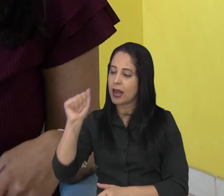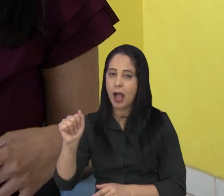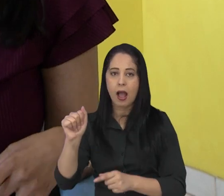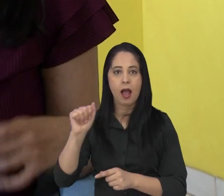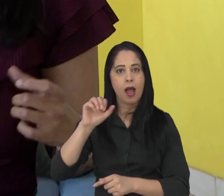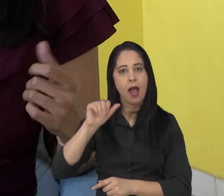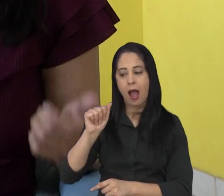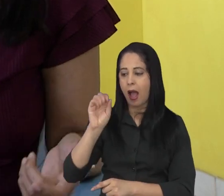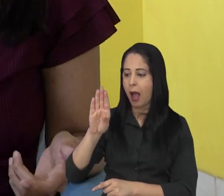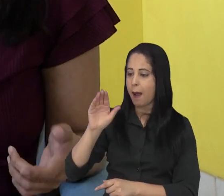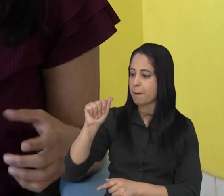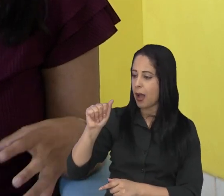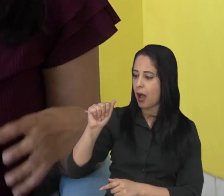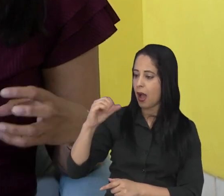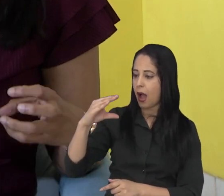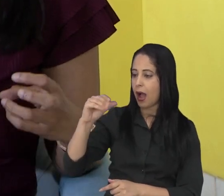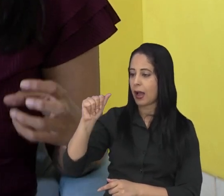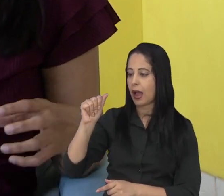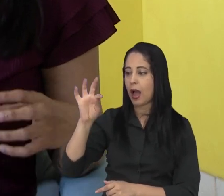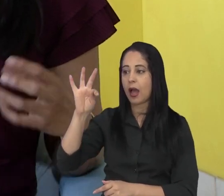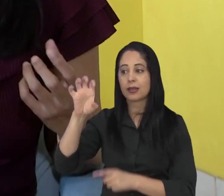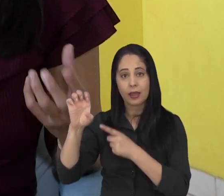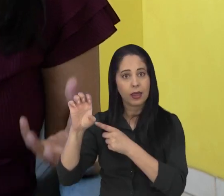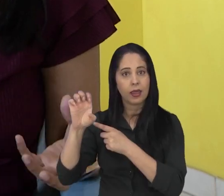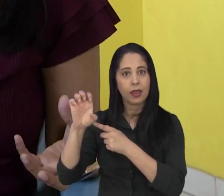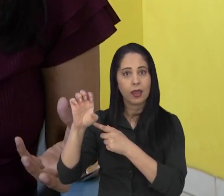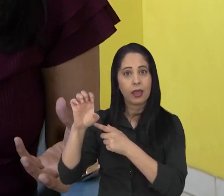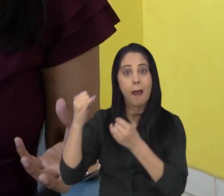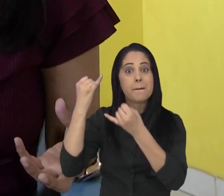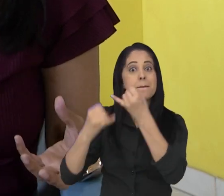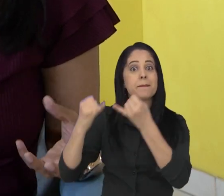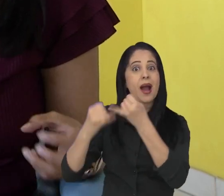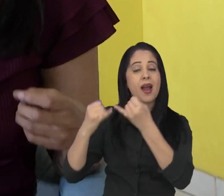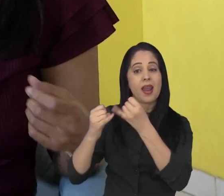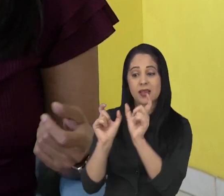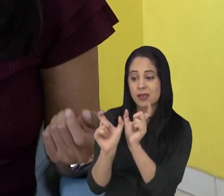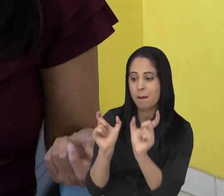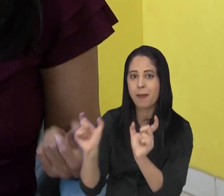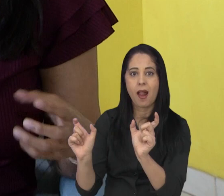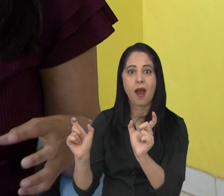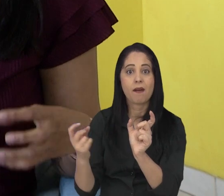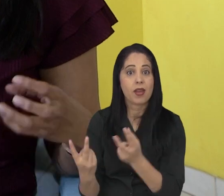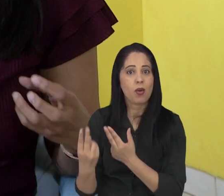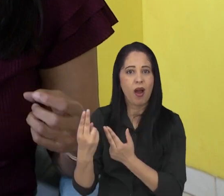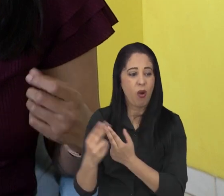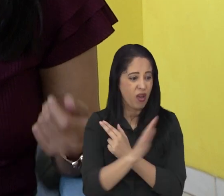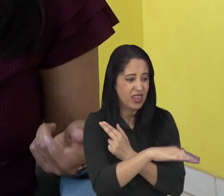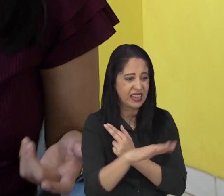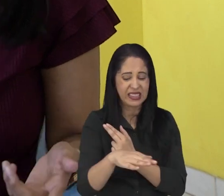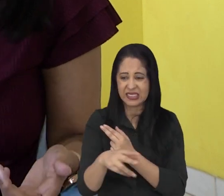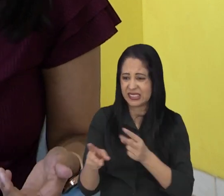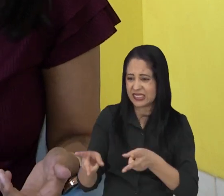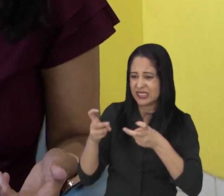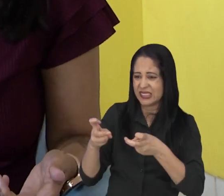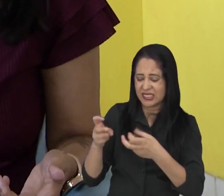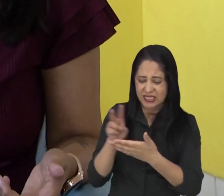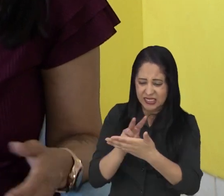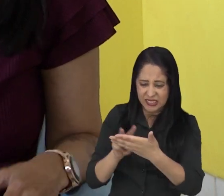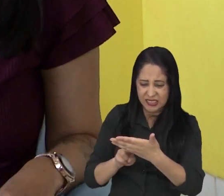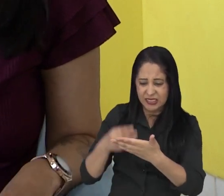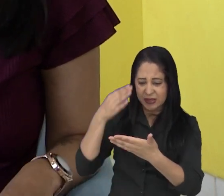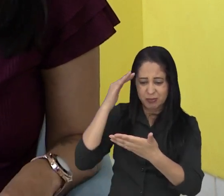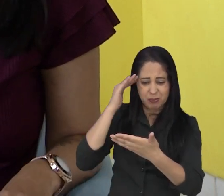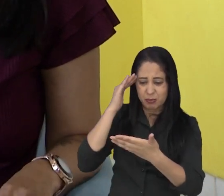abelha, abacate, iniciam com o mesmo som, né? E às vezes a criança ela tem muita dificuldade